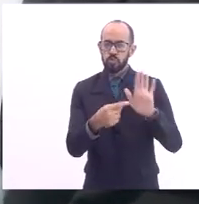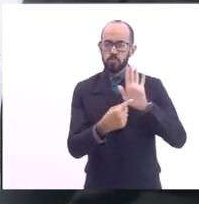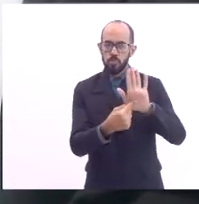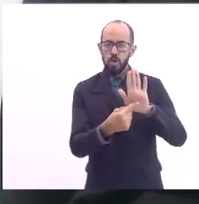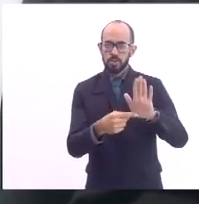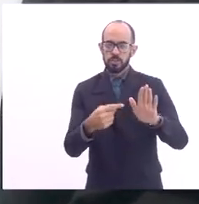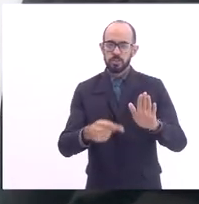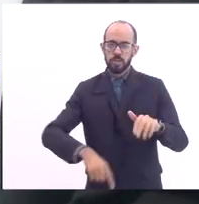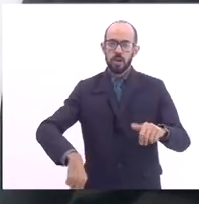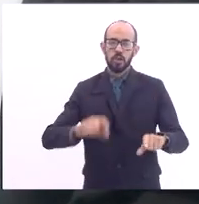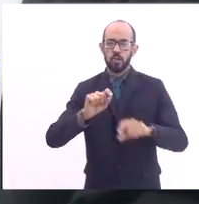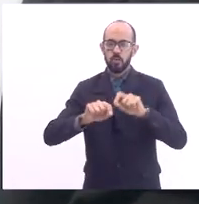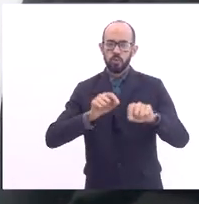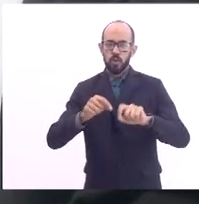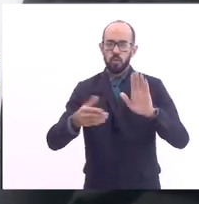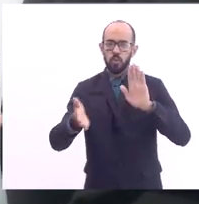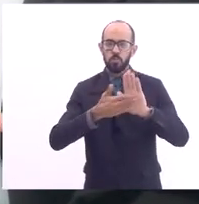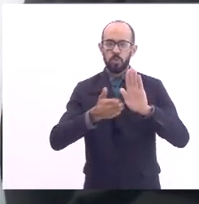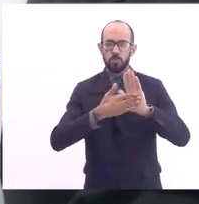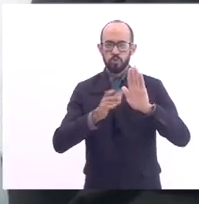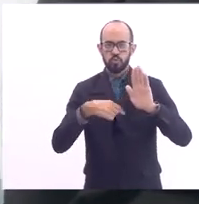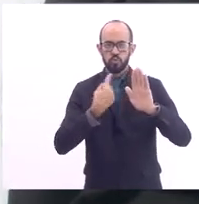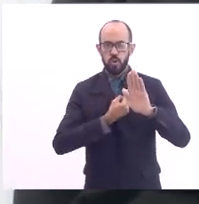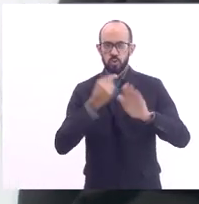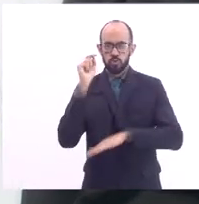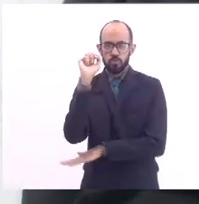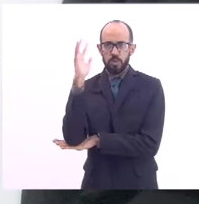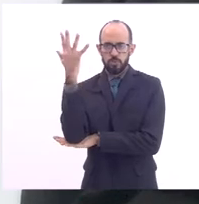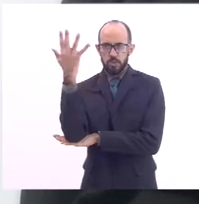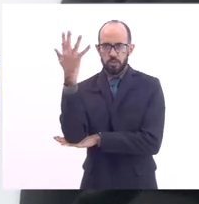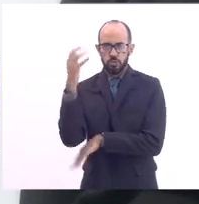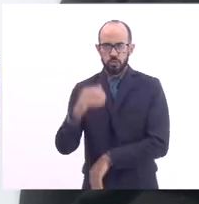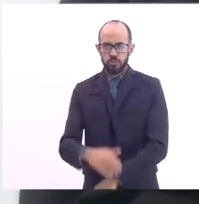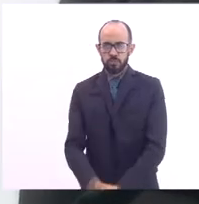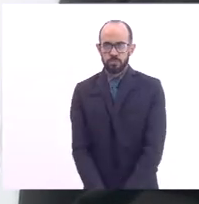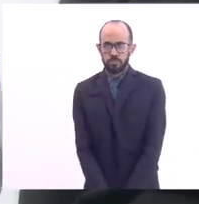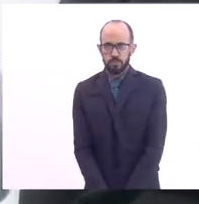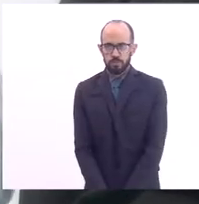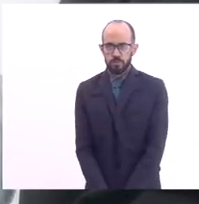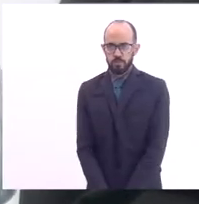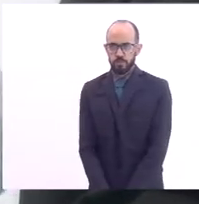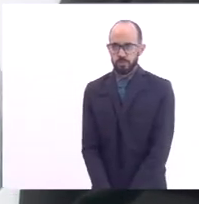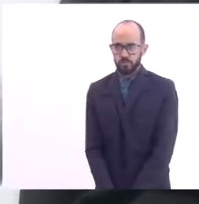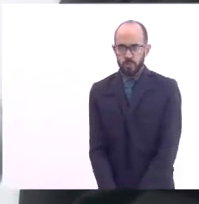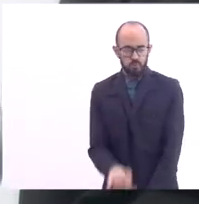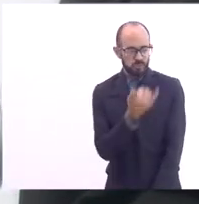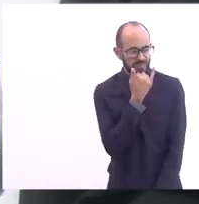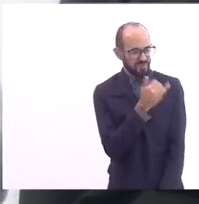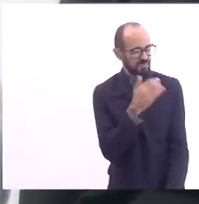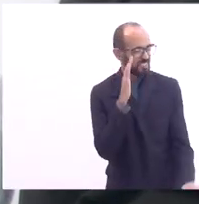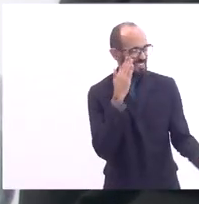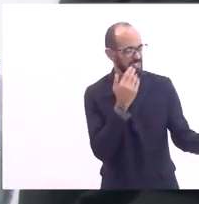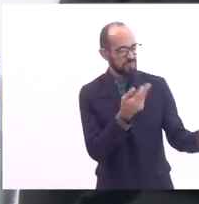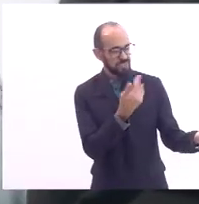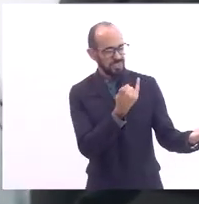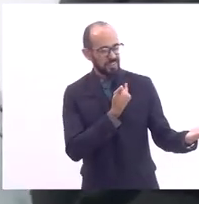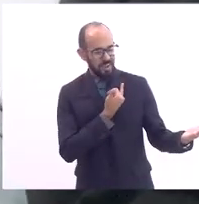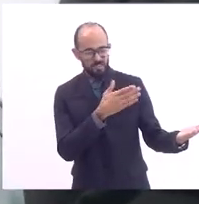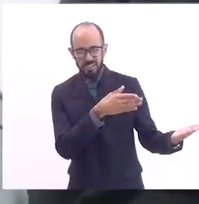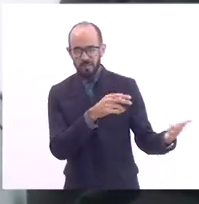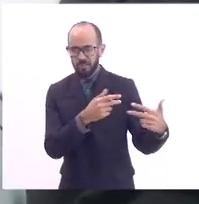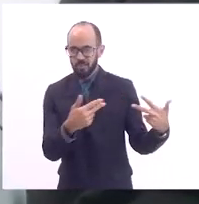com a sustentabilidade. Como? Ah, desculpa, eu ouvi alguém falar, achei que era o meu pessoal.